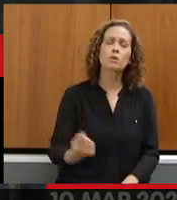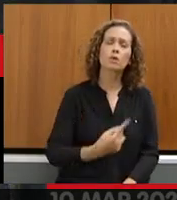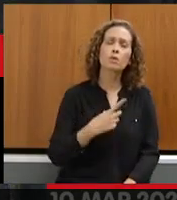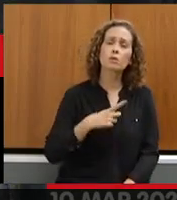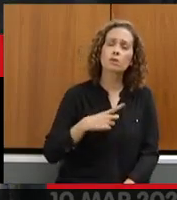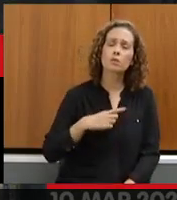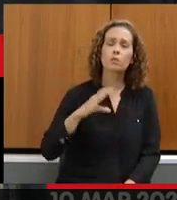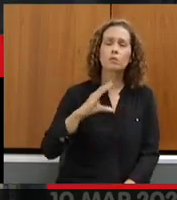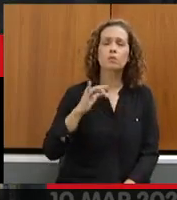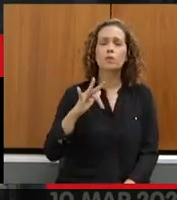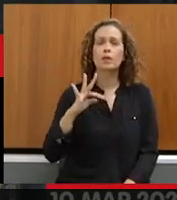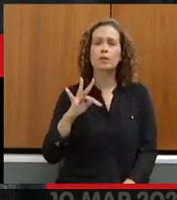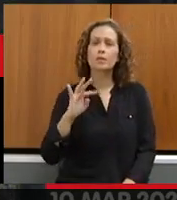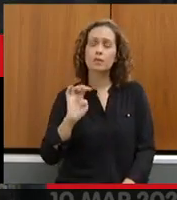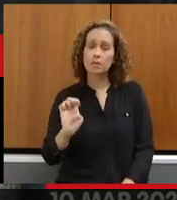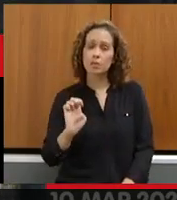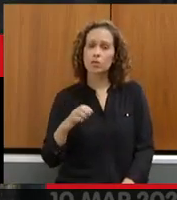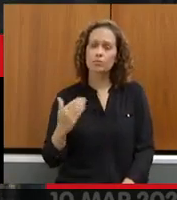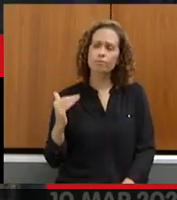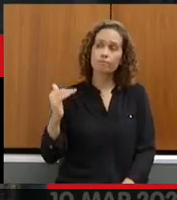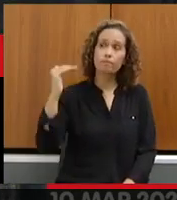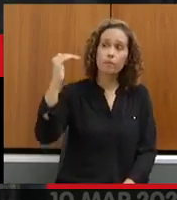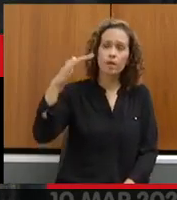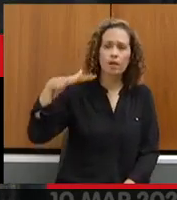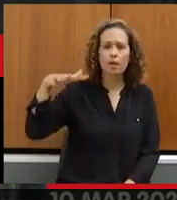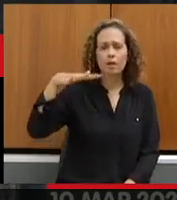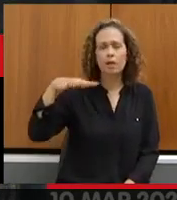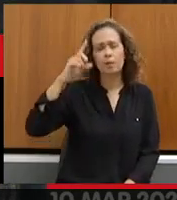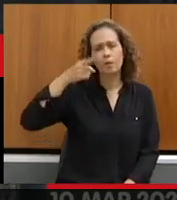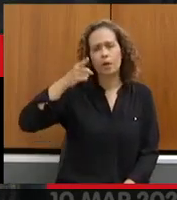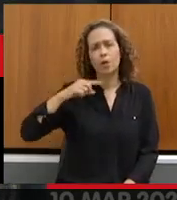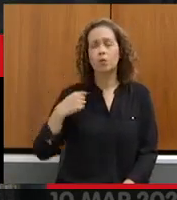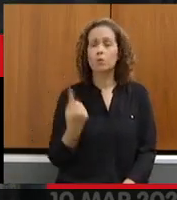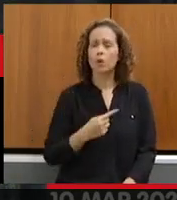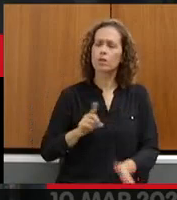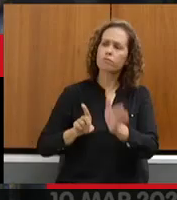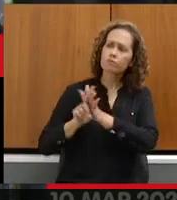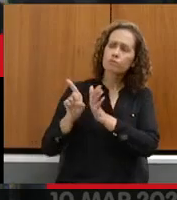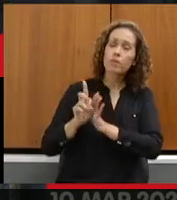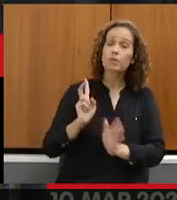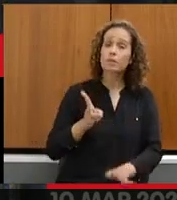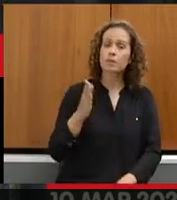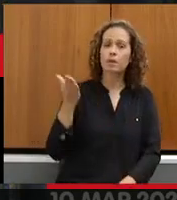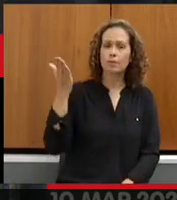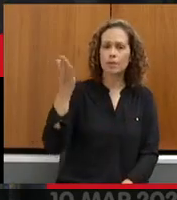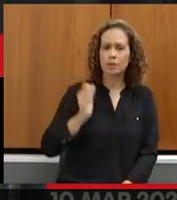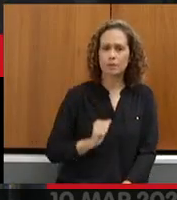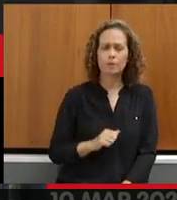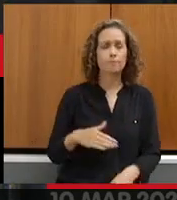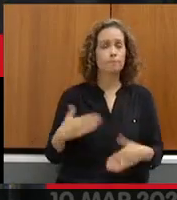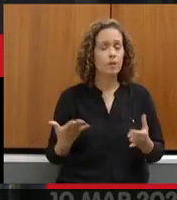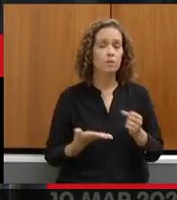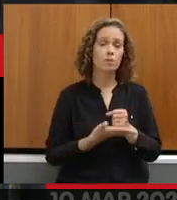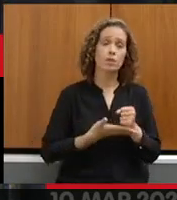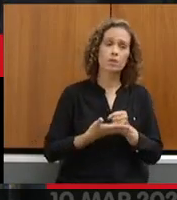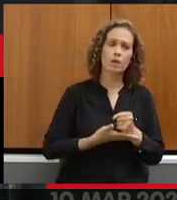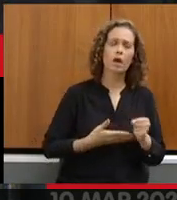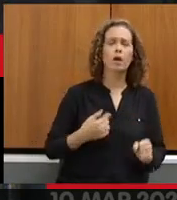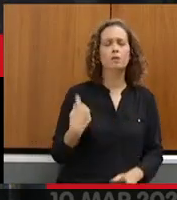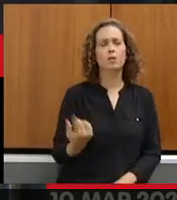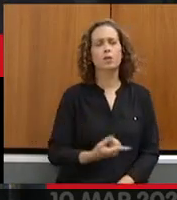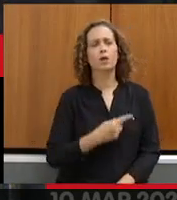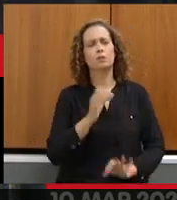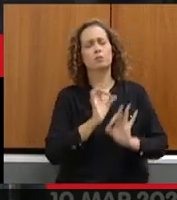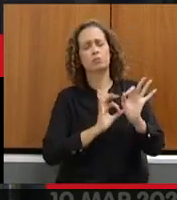a distância maior que a tripartite a gente não faz nada sem consultar a City então baseado nisso nós fizemos toda o ranqueamento